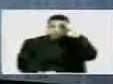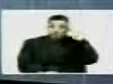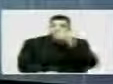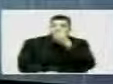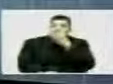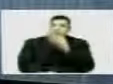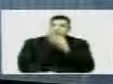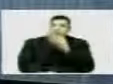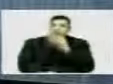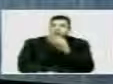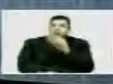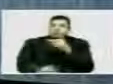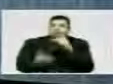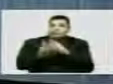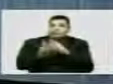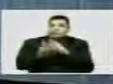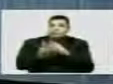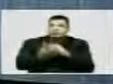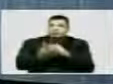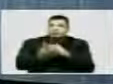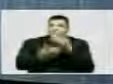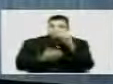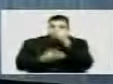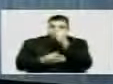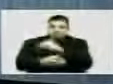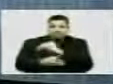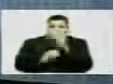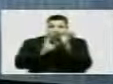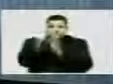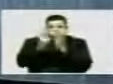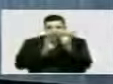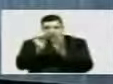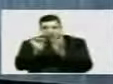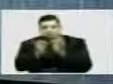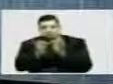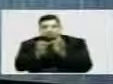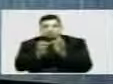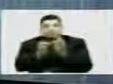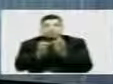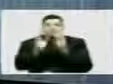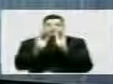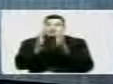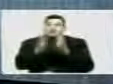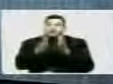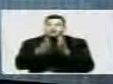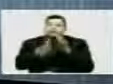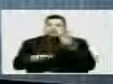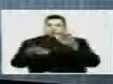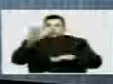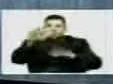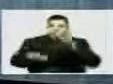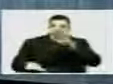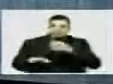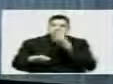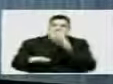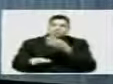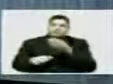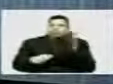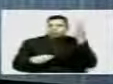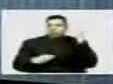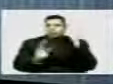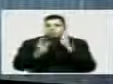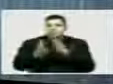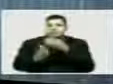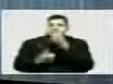população. É um fato incontestável que essa proporcionalidade está desequilibrada há algum